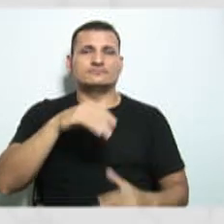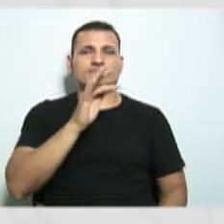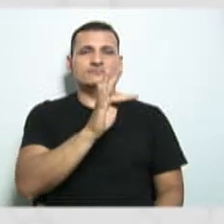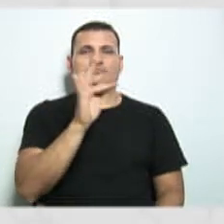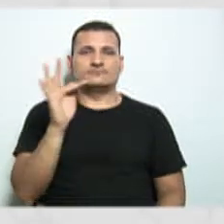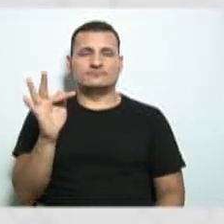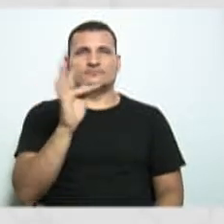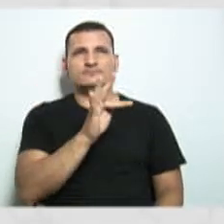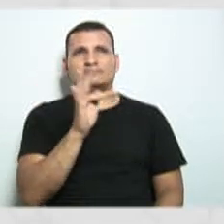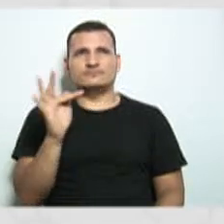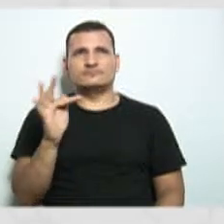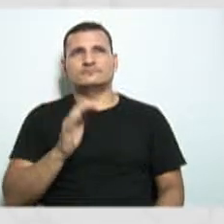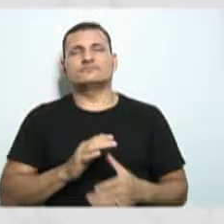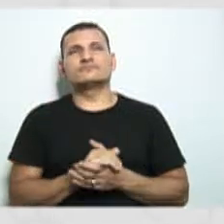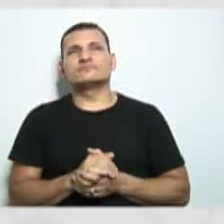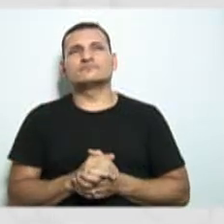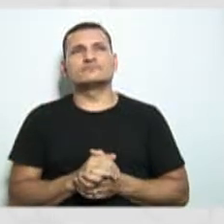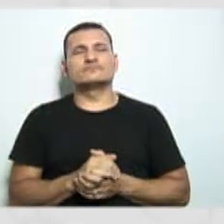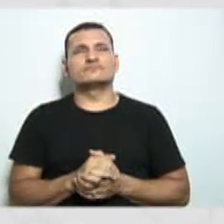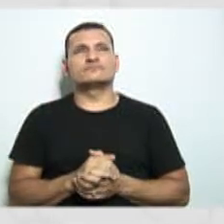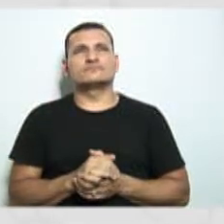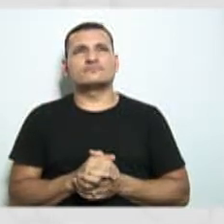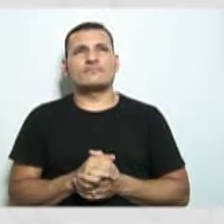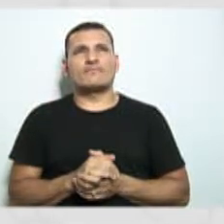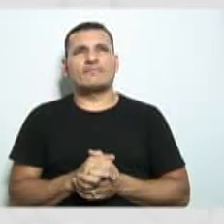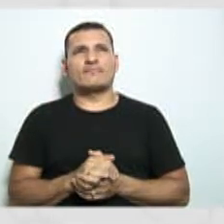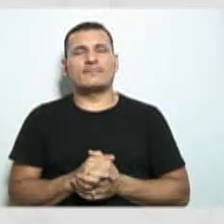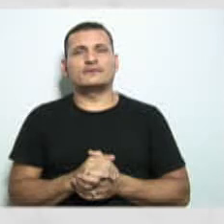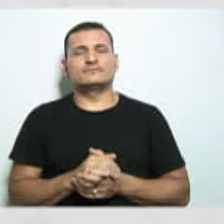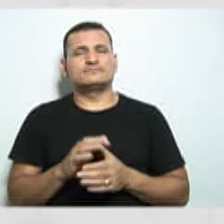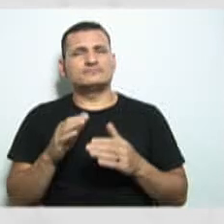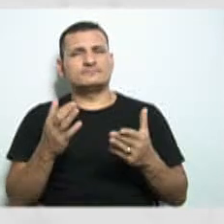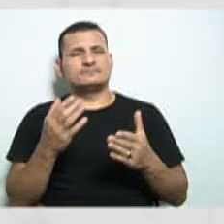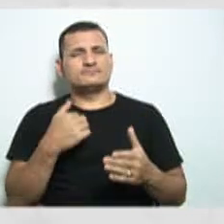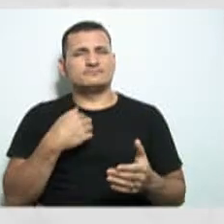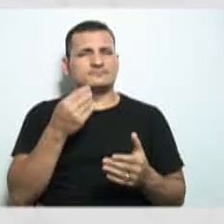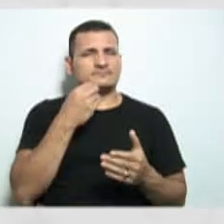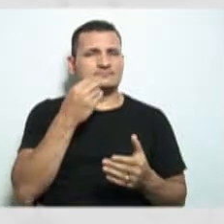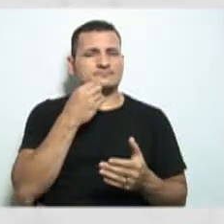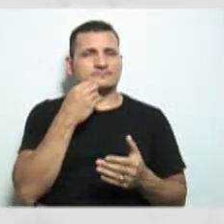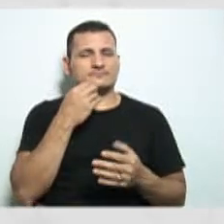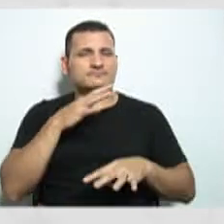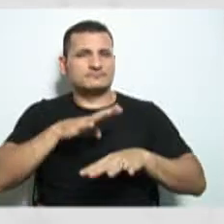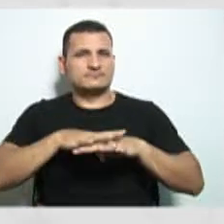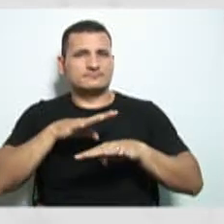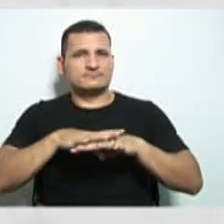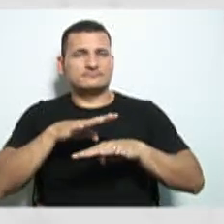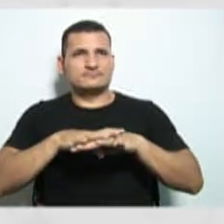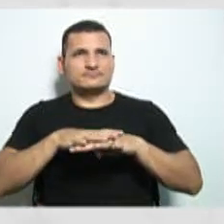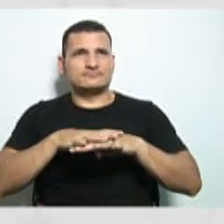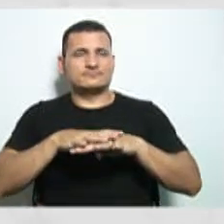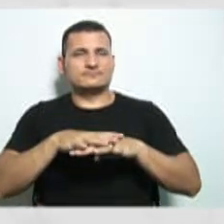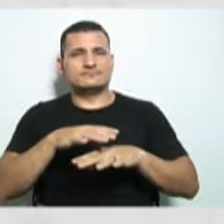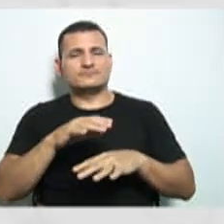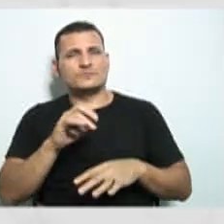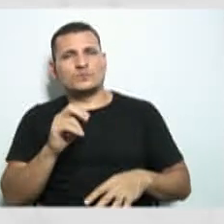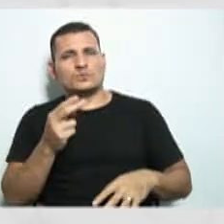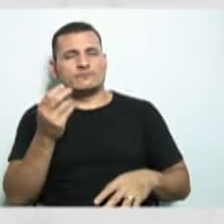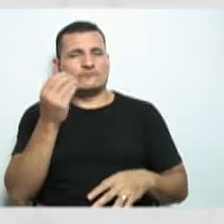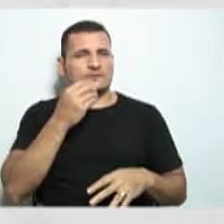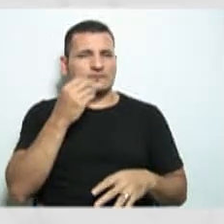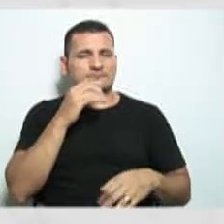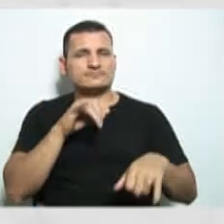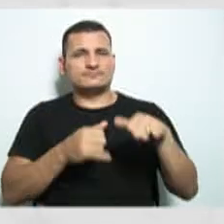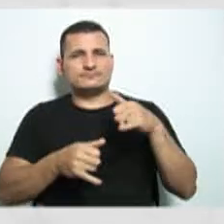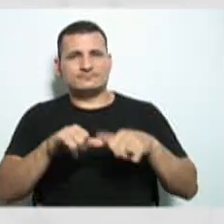F, que são as forças e as fraquezas. Ah, professor, eu sou fraco em matemática, né? Eu sou fraco em